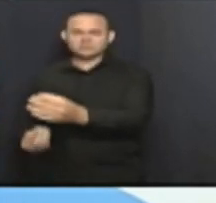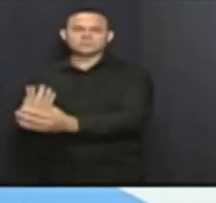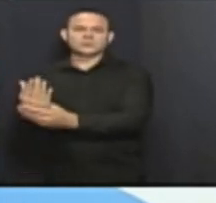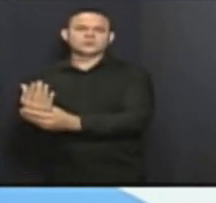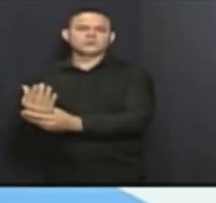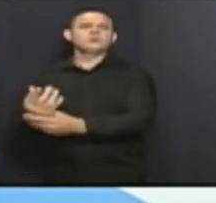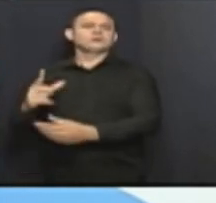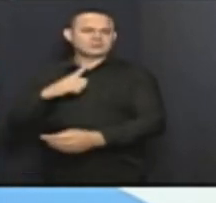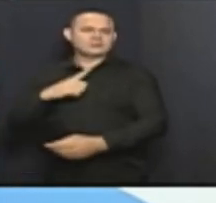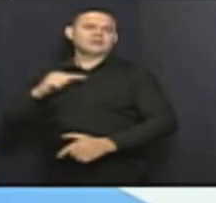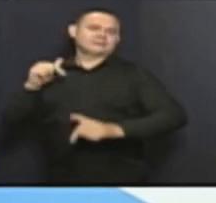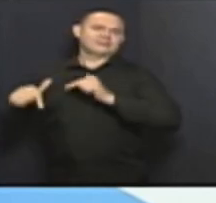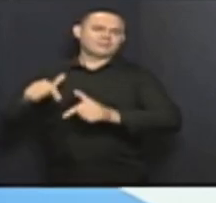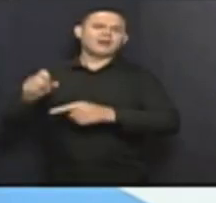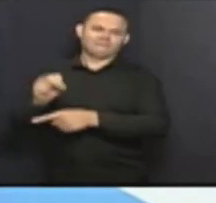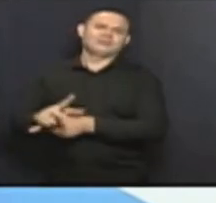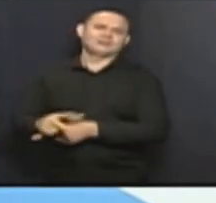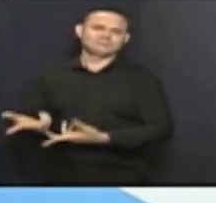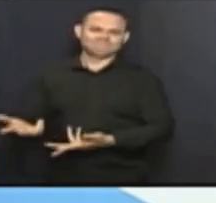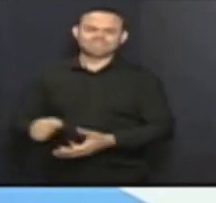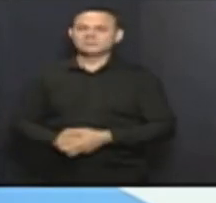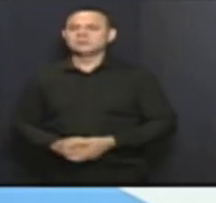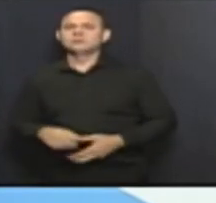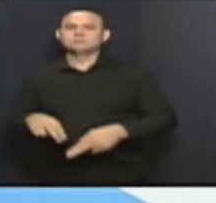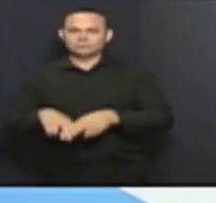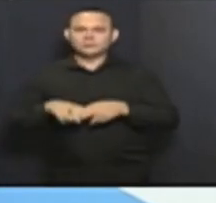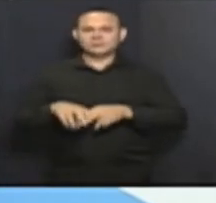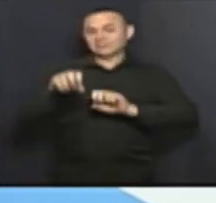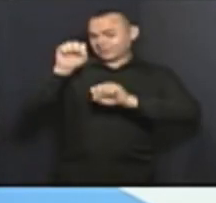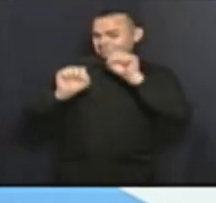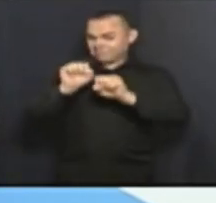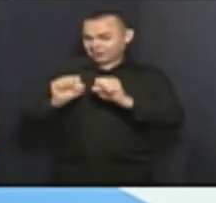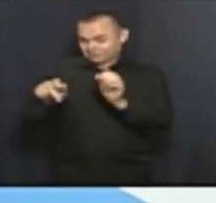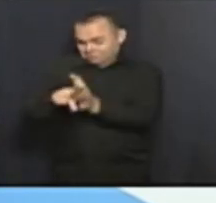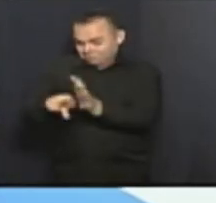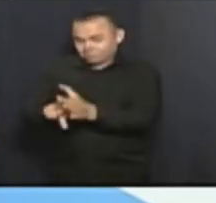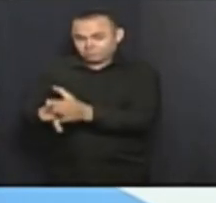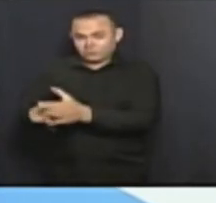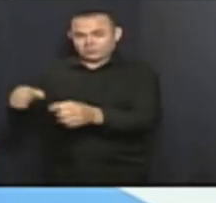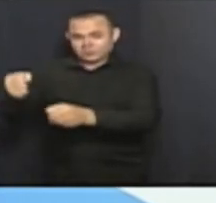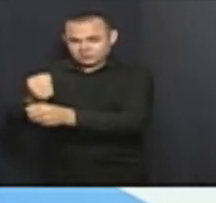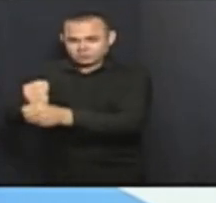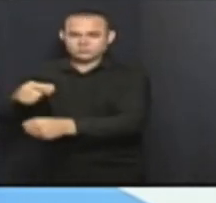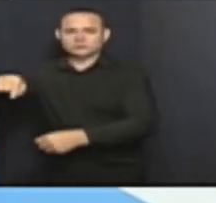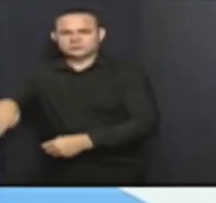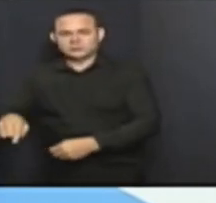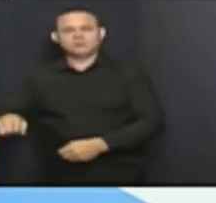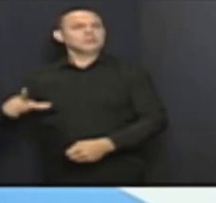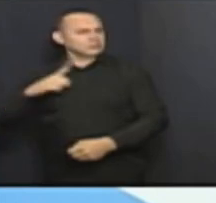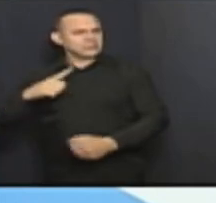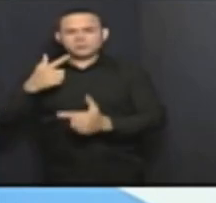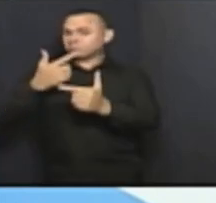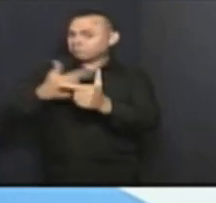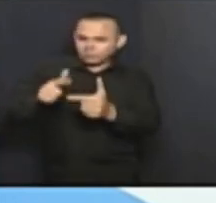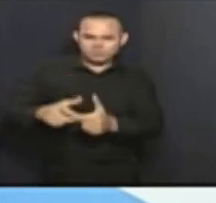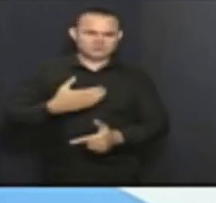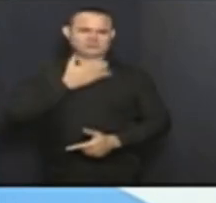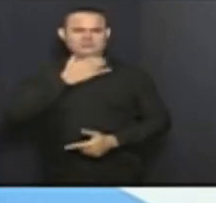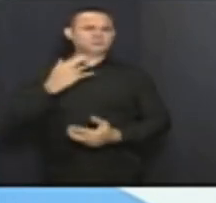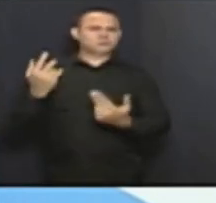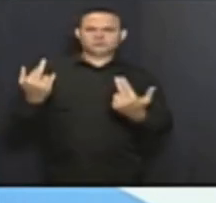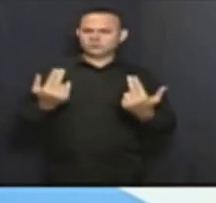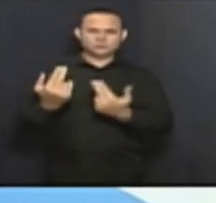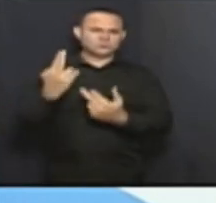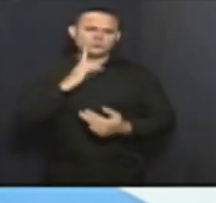é que primeiramente ela sofre os processos sofre um problema relacionado à crise mas ela também é a